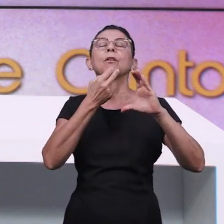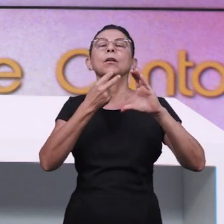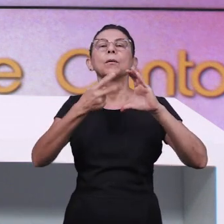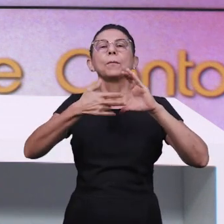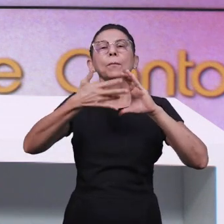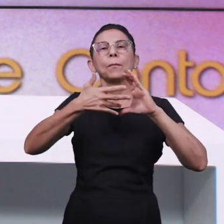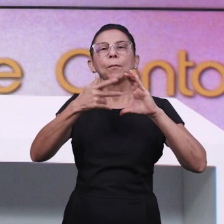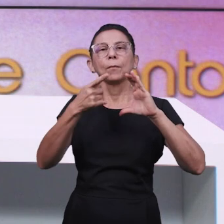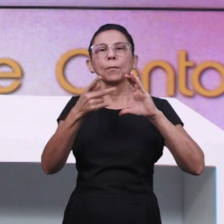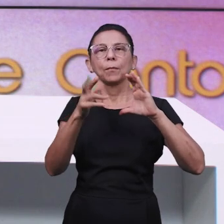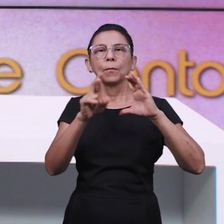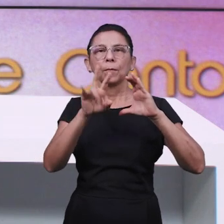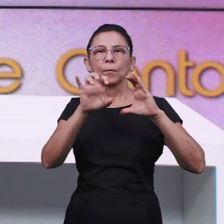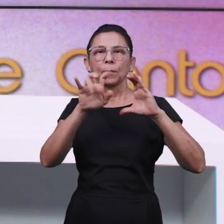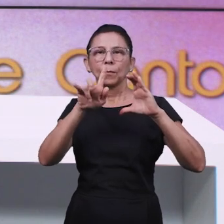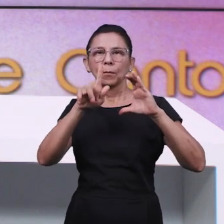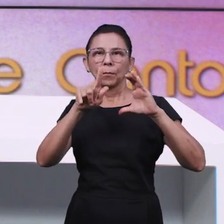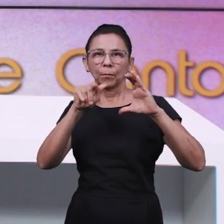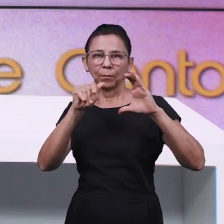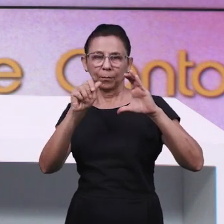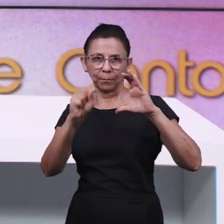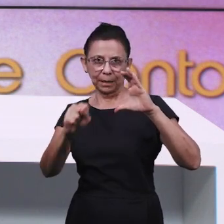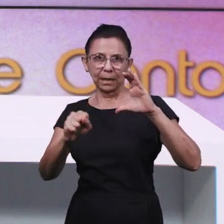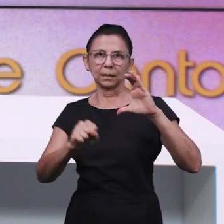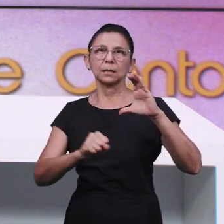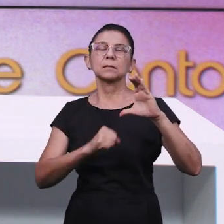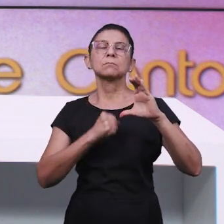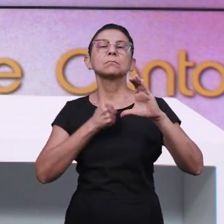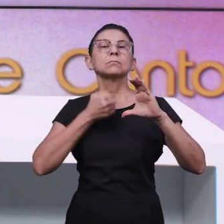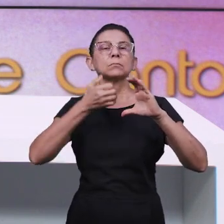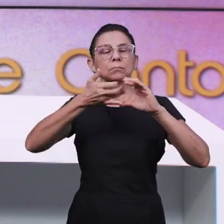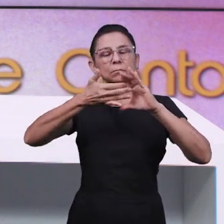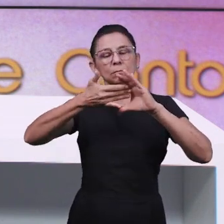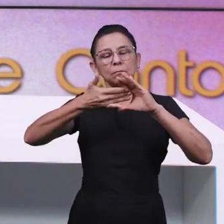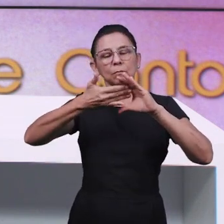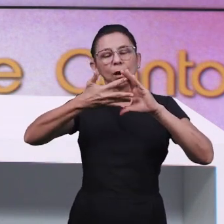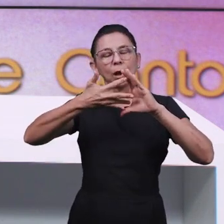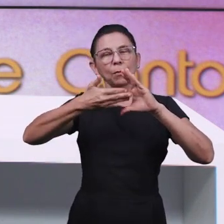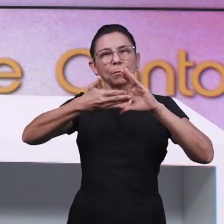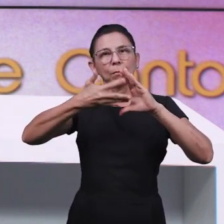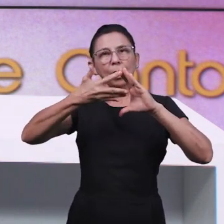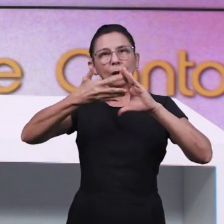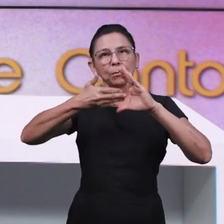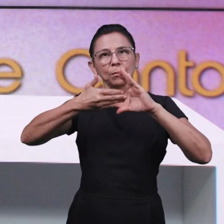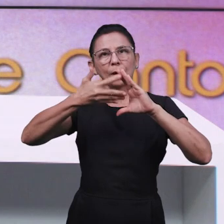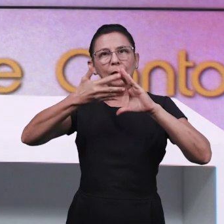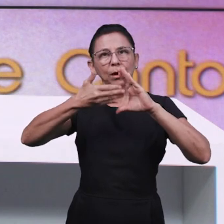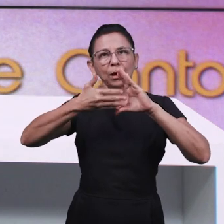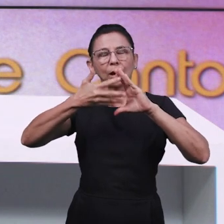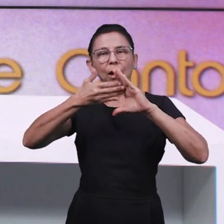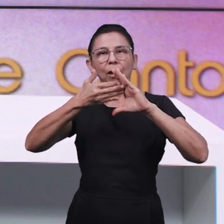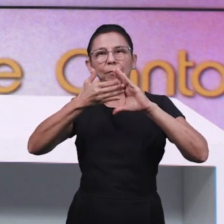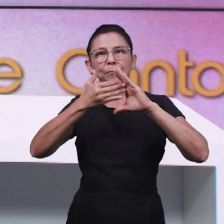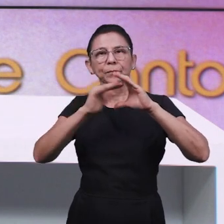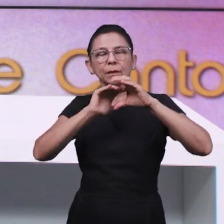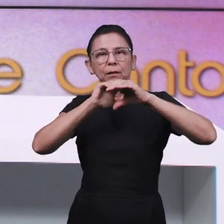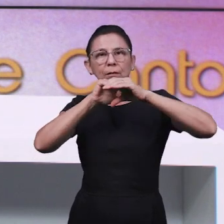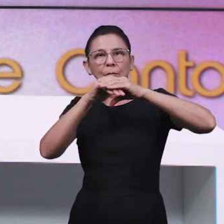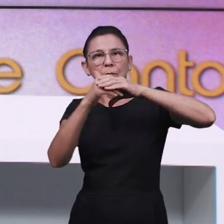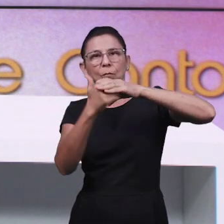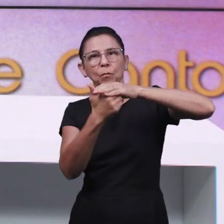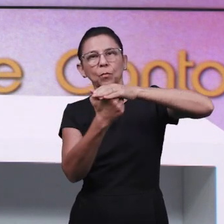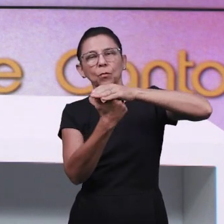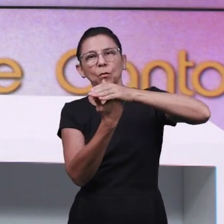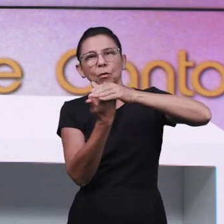um som. Ar em contato com musculatura de pregas e também com a mucosa existente ali na musculatura